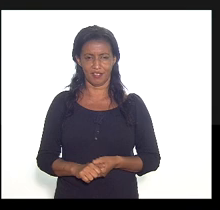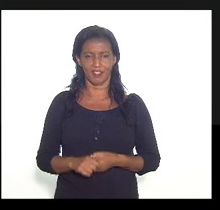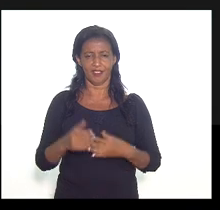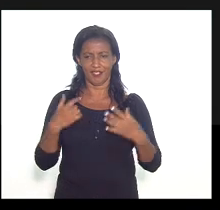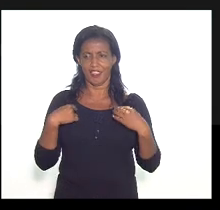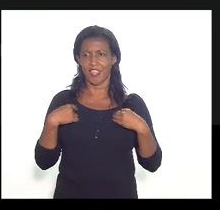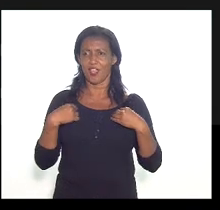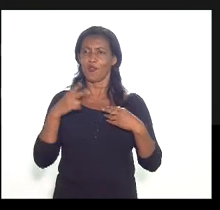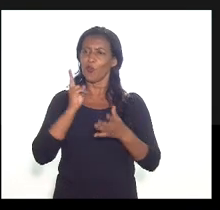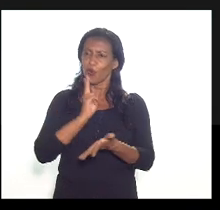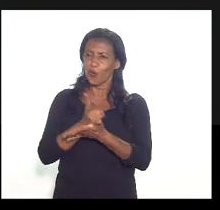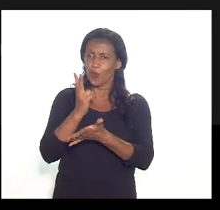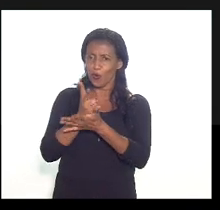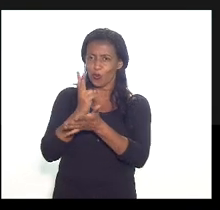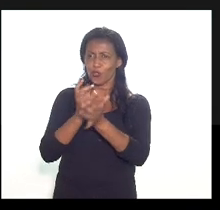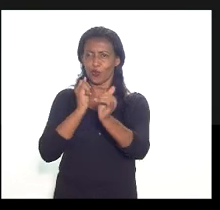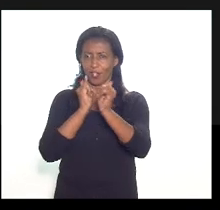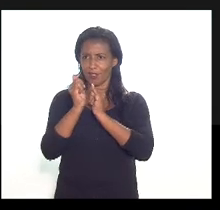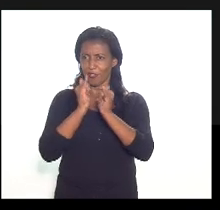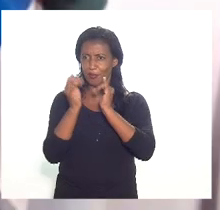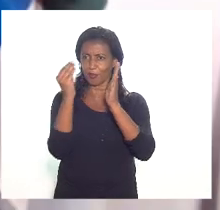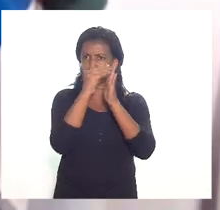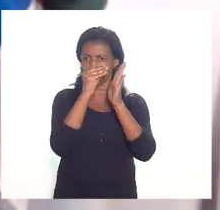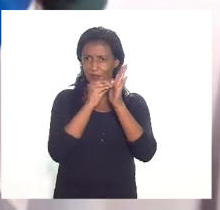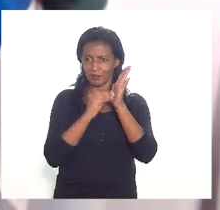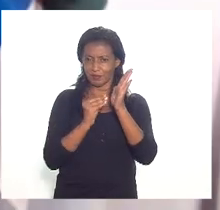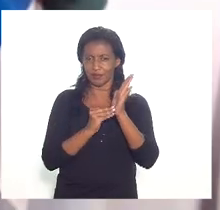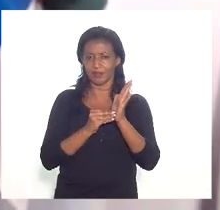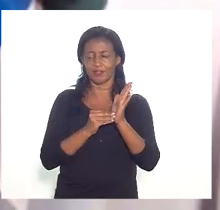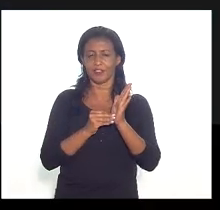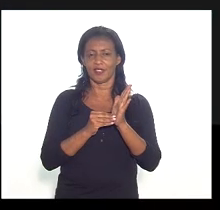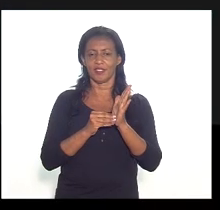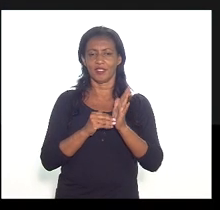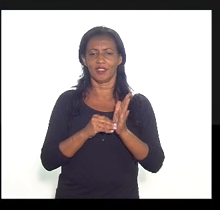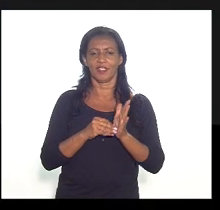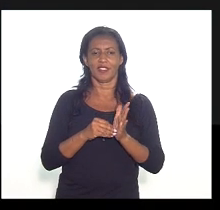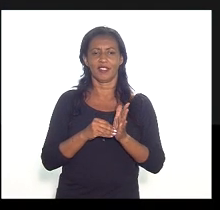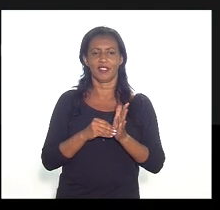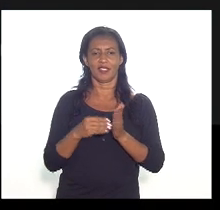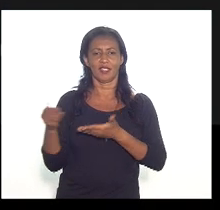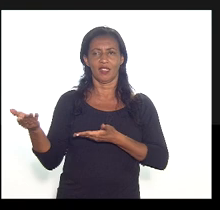colhendo os pareceres aqui. De Economia e Indústria e Comércio, deputado Valdeque Carneiro.